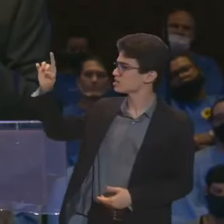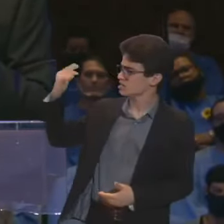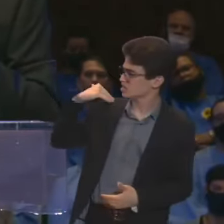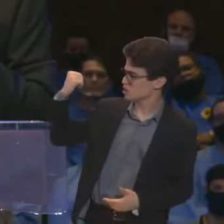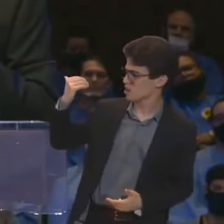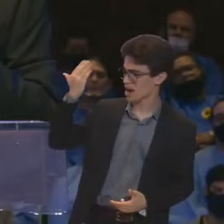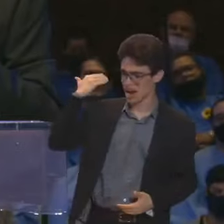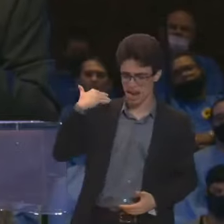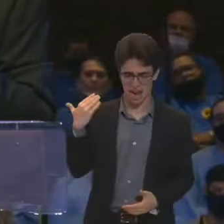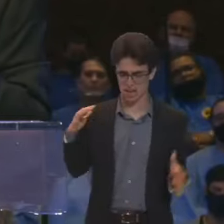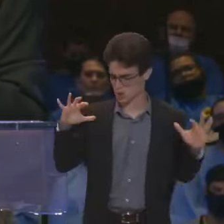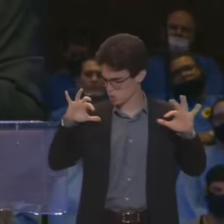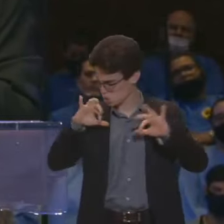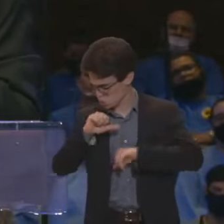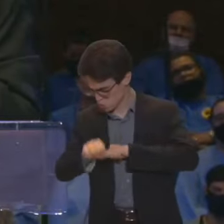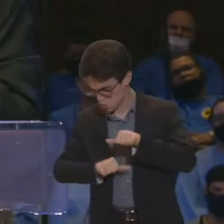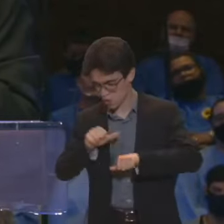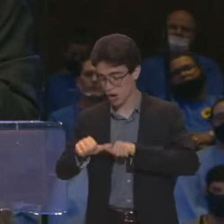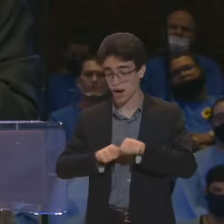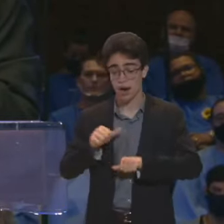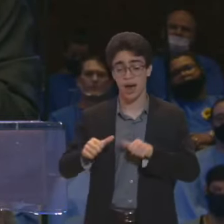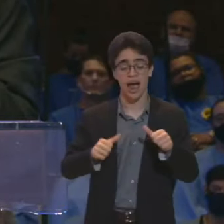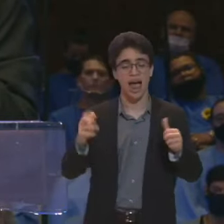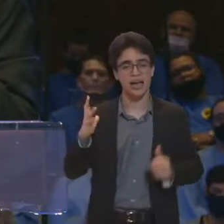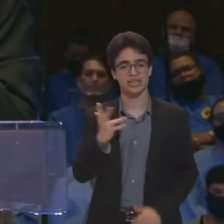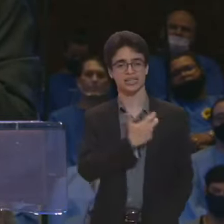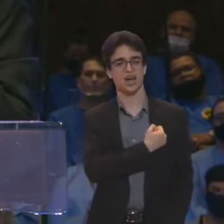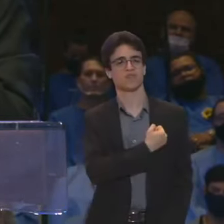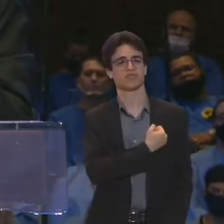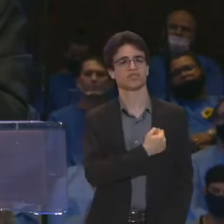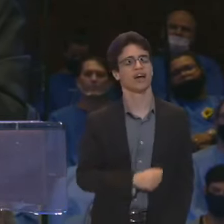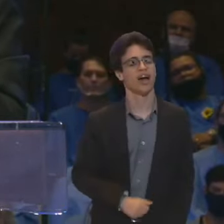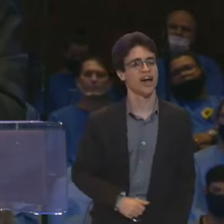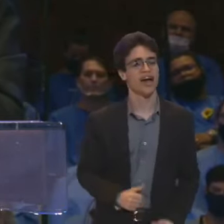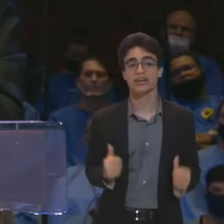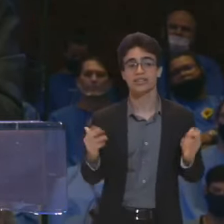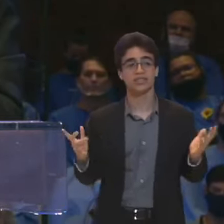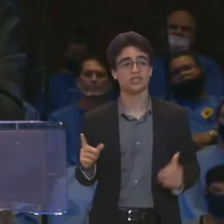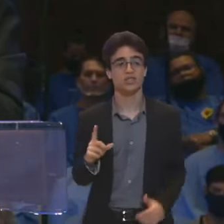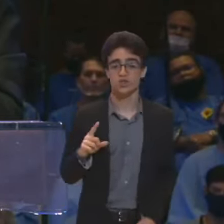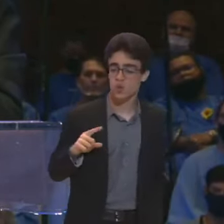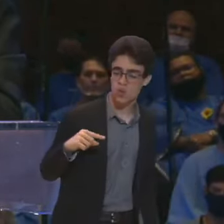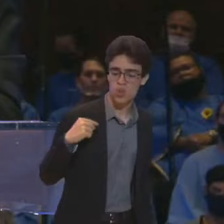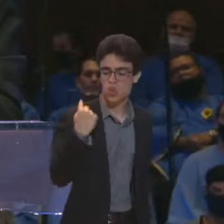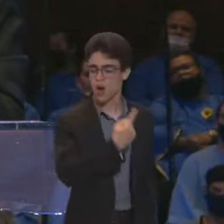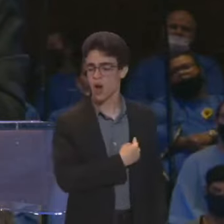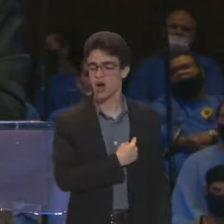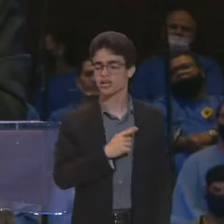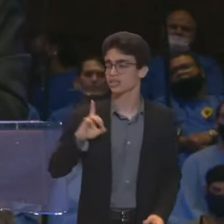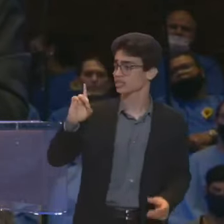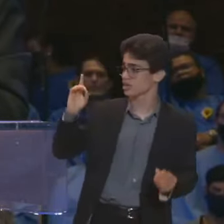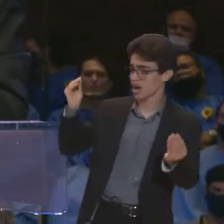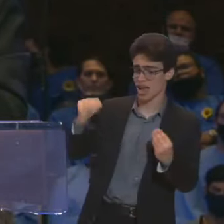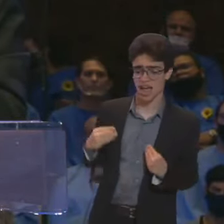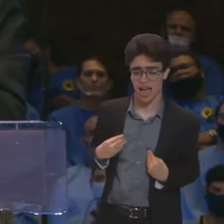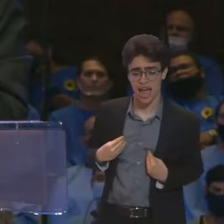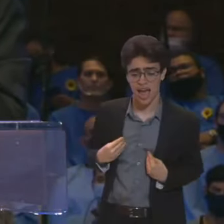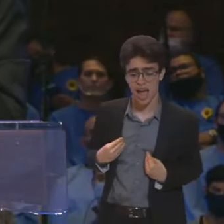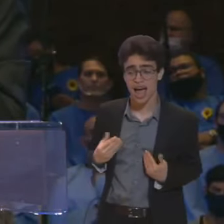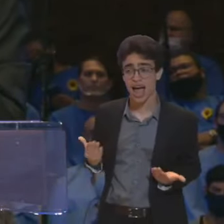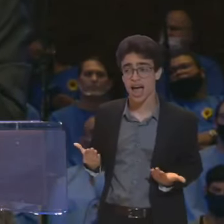para a sua maravilhosa luz. Está seguindo comigo? Tudo que somos, que Deus nos dá,